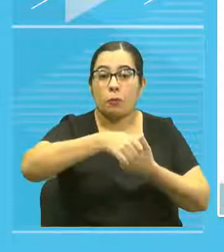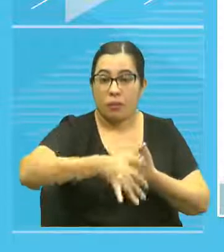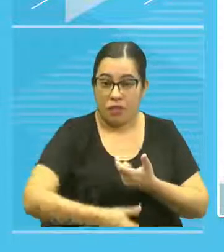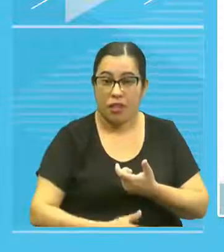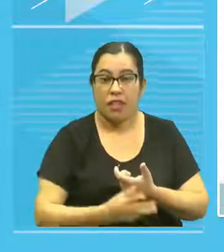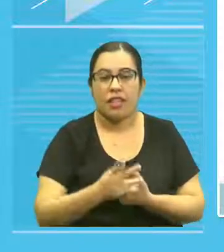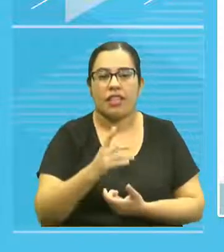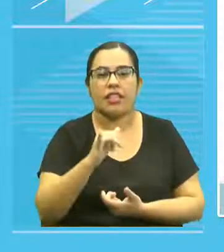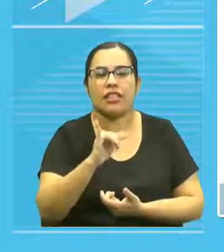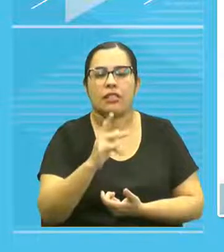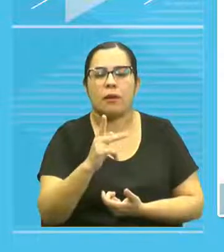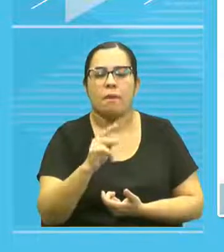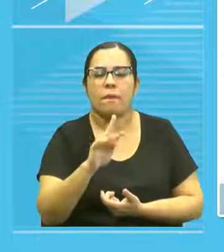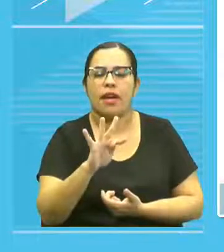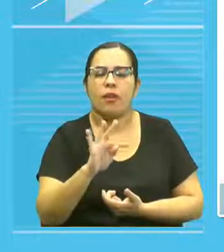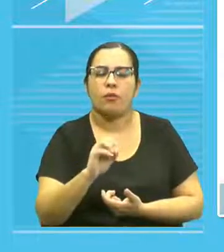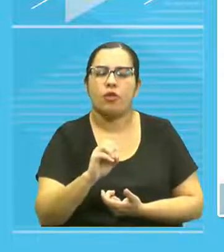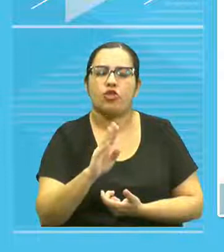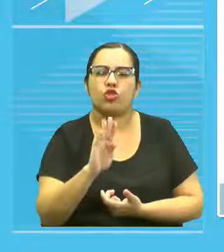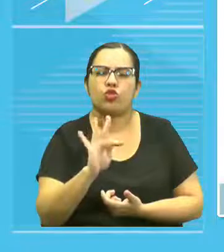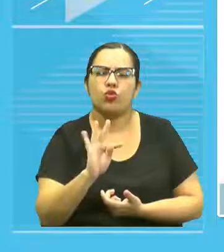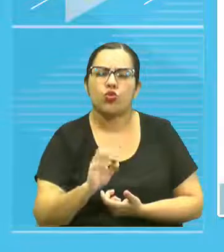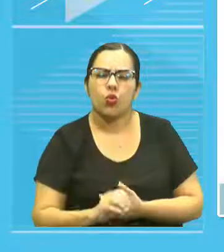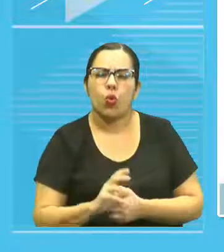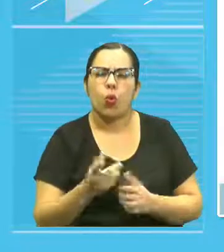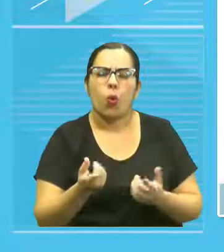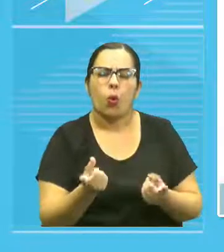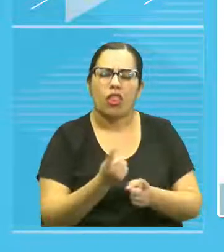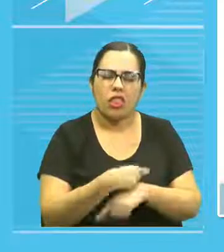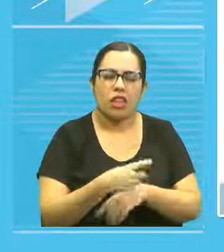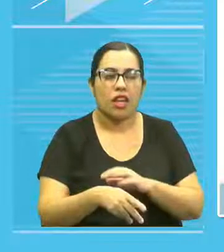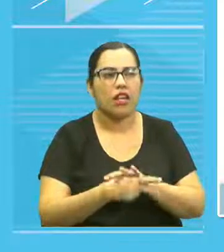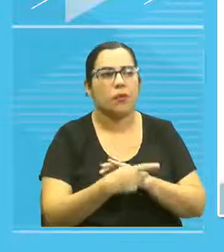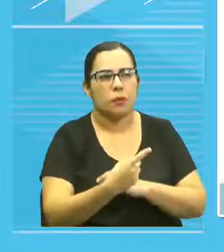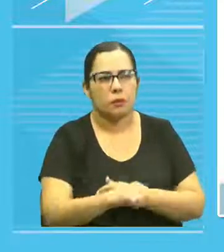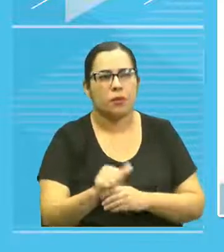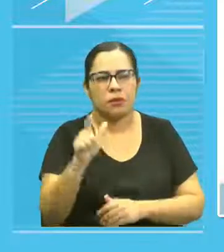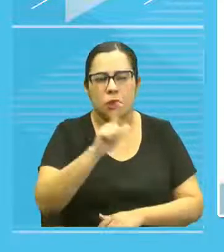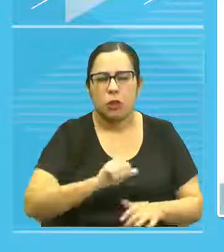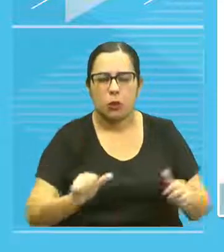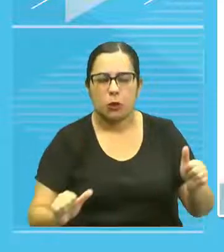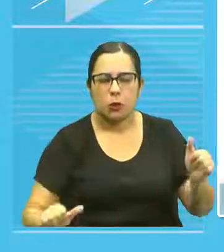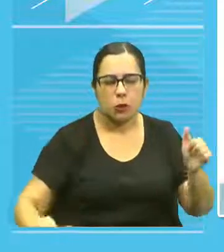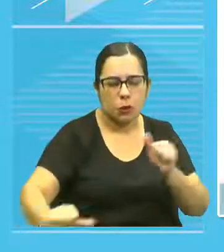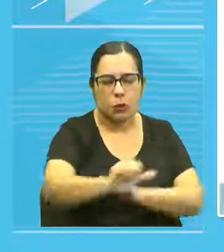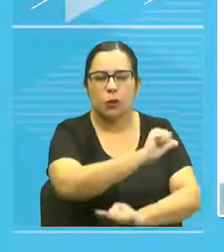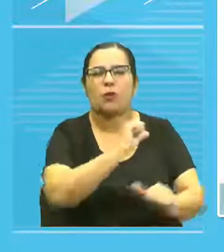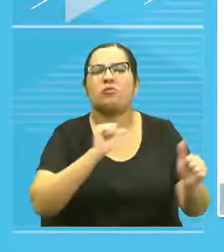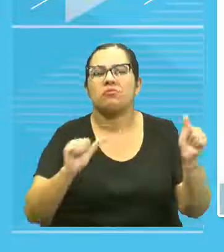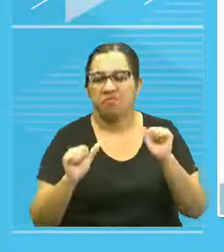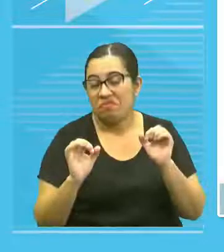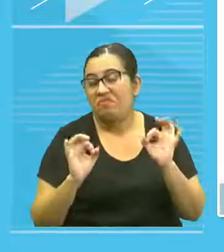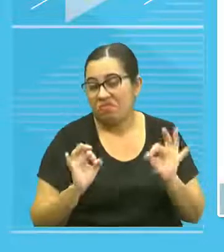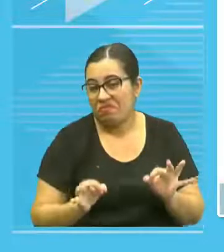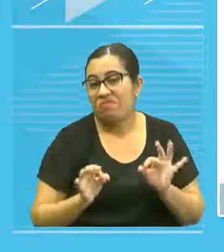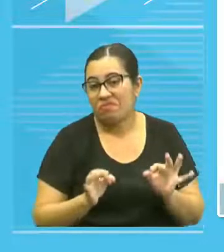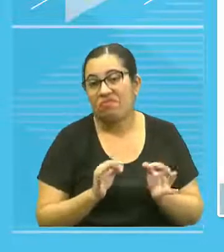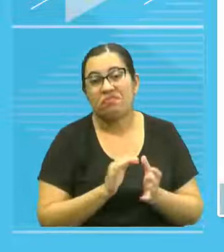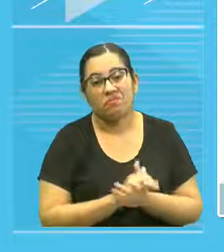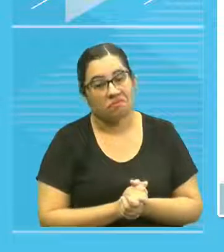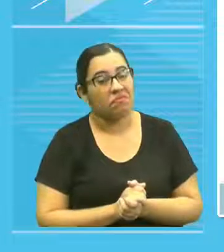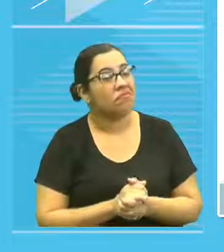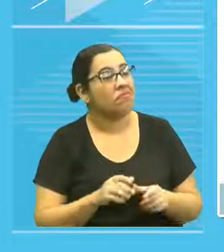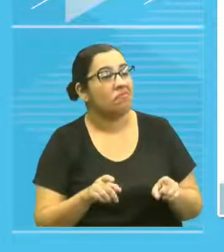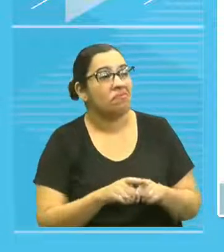que é o hipérbato ou inversão é muito próprio do Luís de Camões que a investir não é o